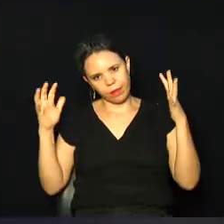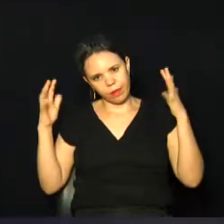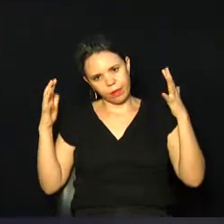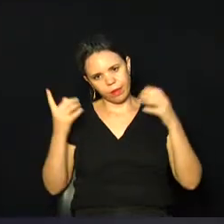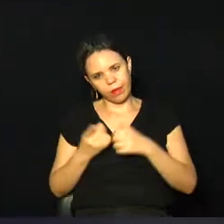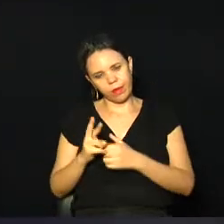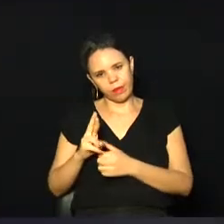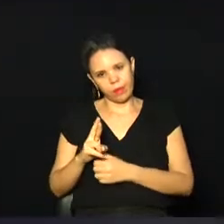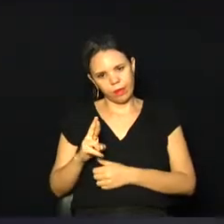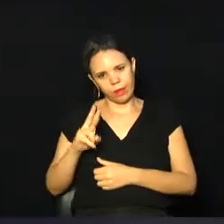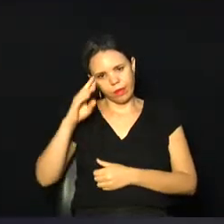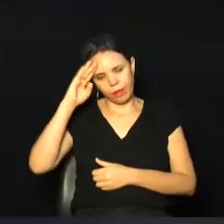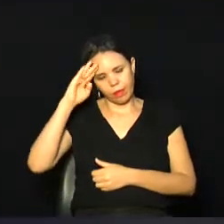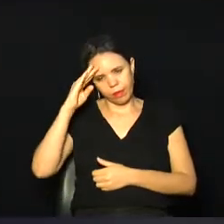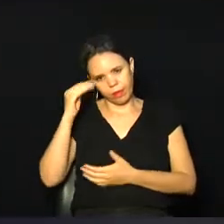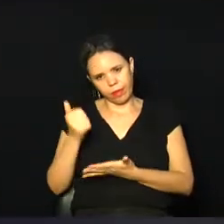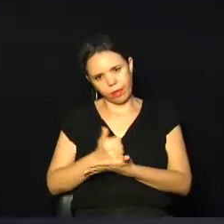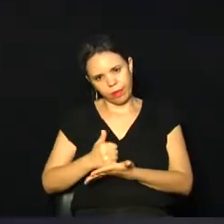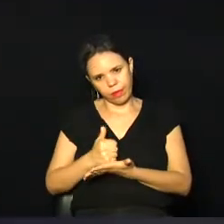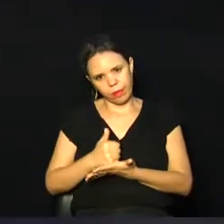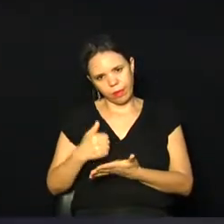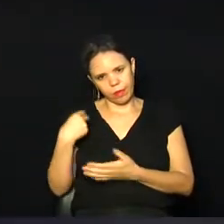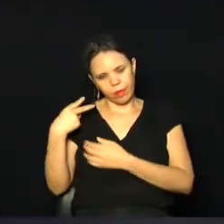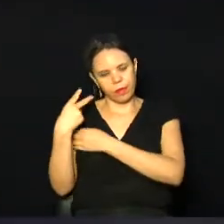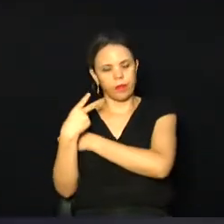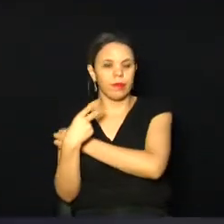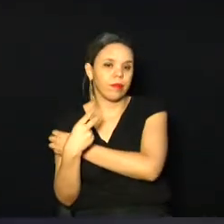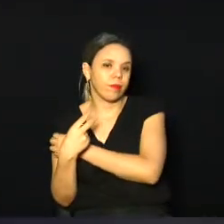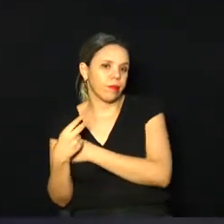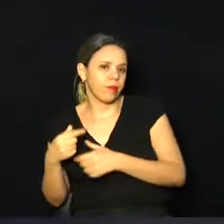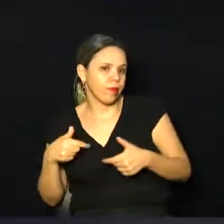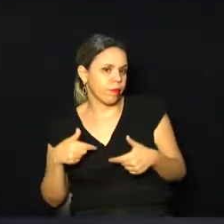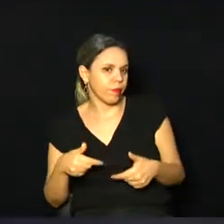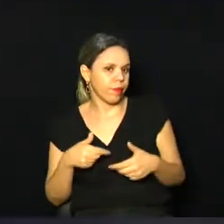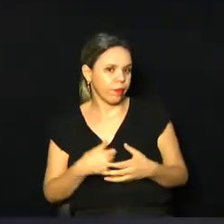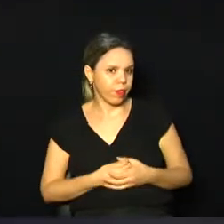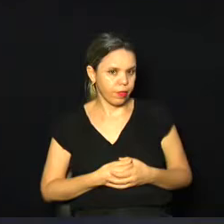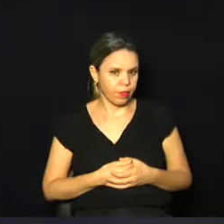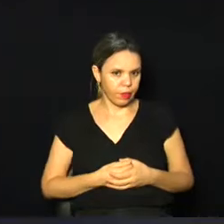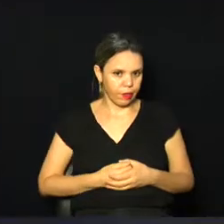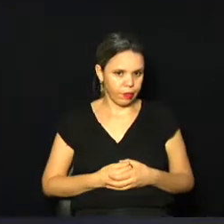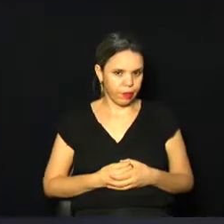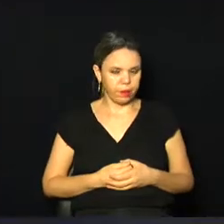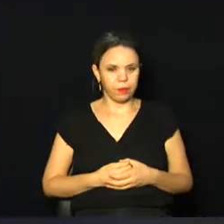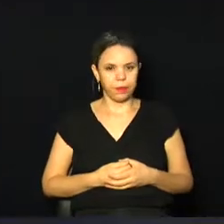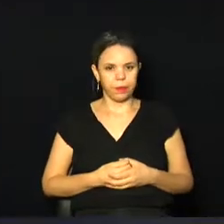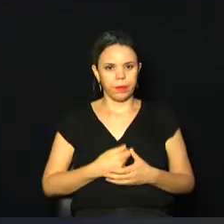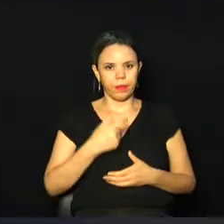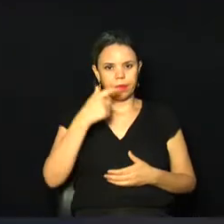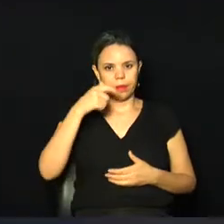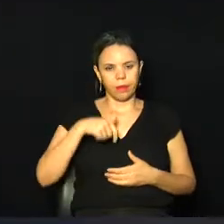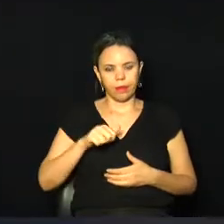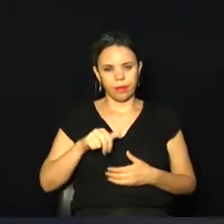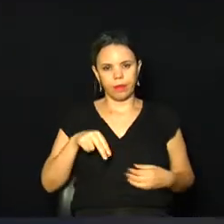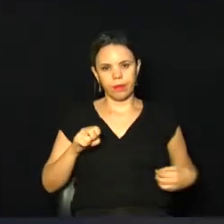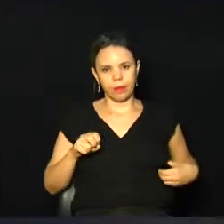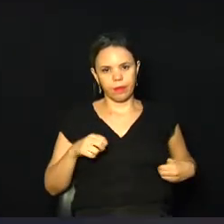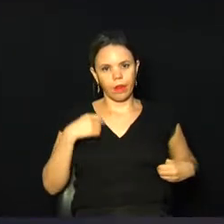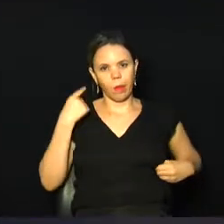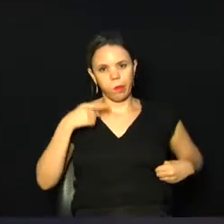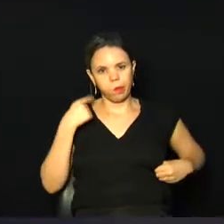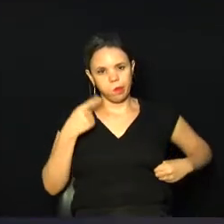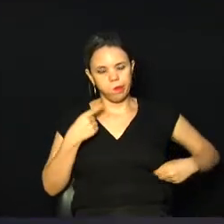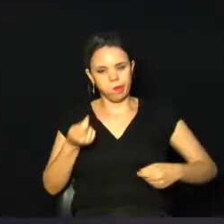Dr. Marcelo e vereador por essa iniciativa. Eu sou Anne Williams, sou advogada,